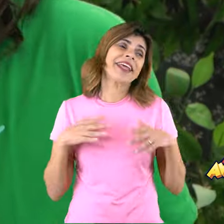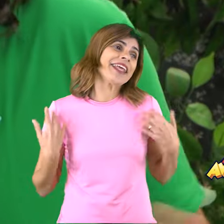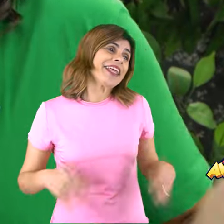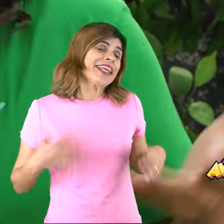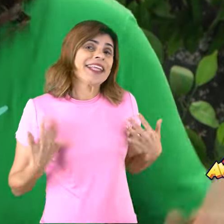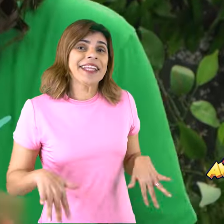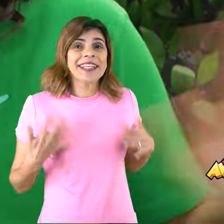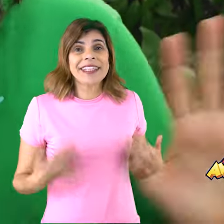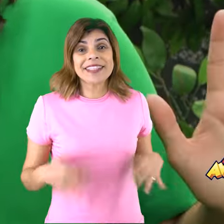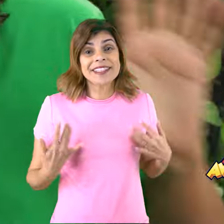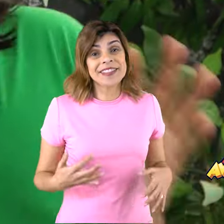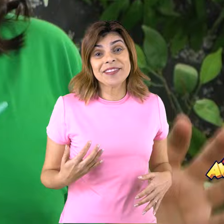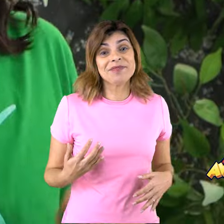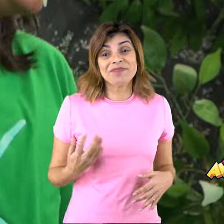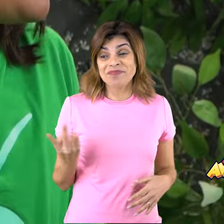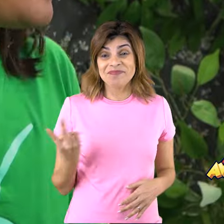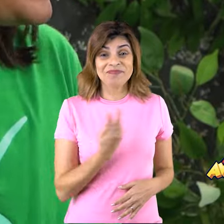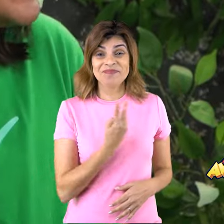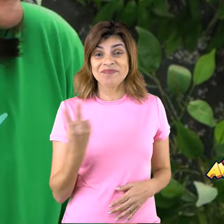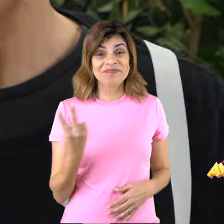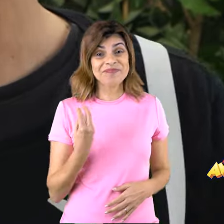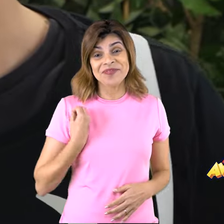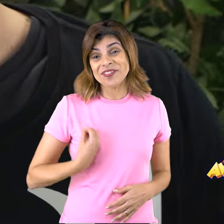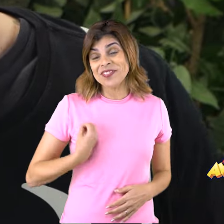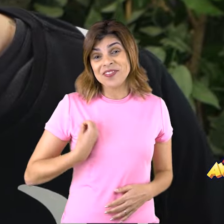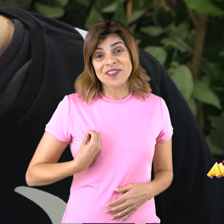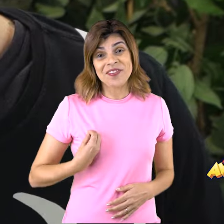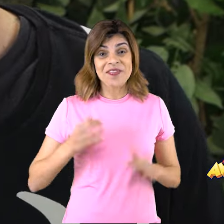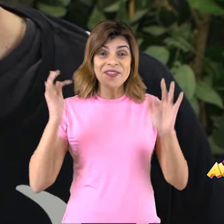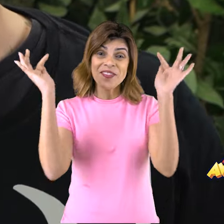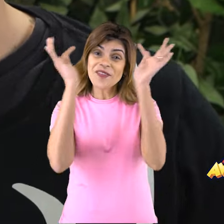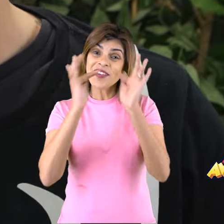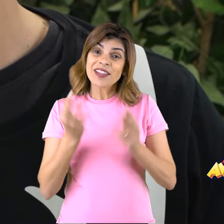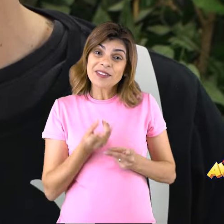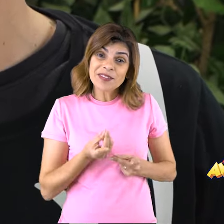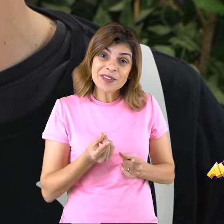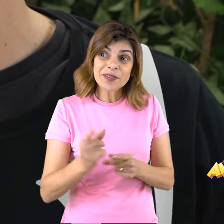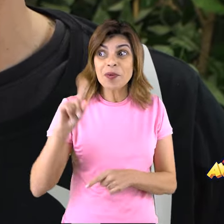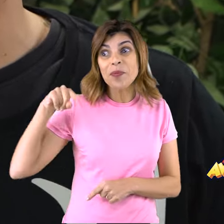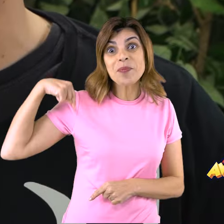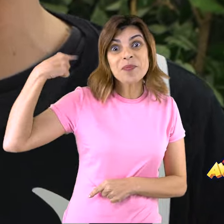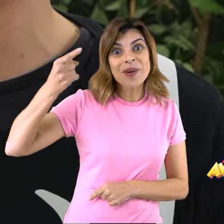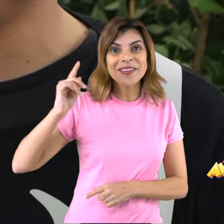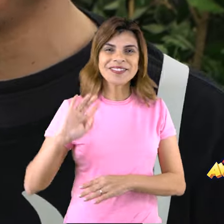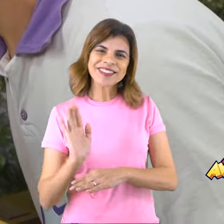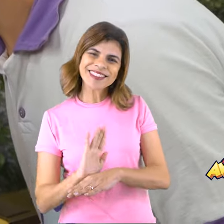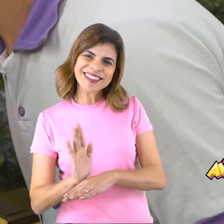E viveram felizes para sempre! Ou até o próximo episódio!